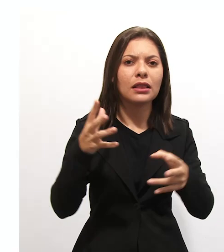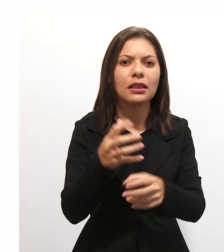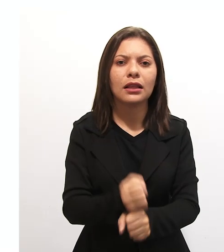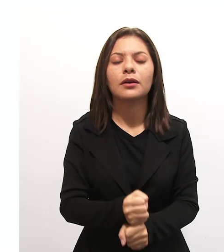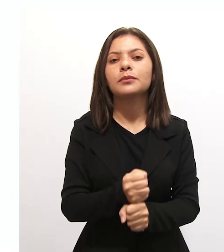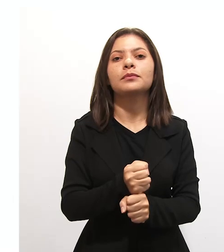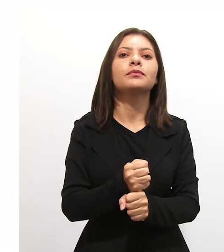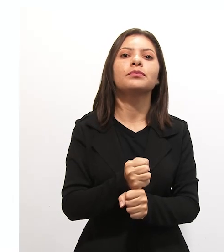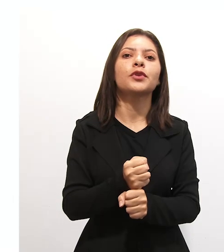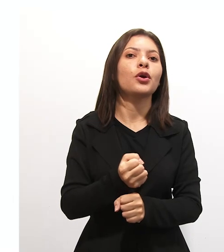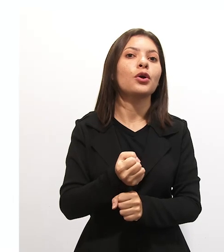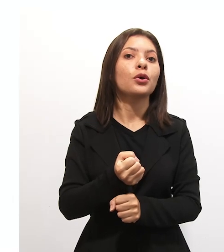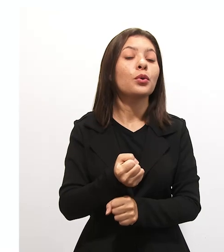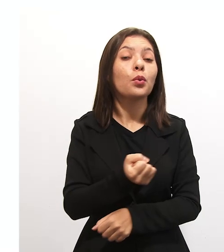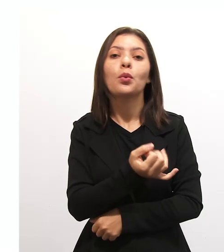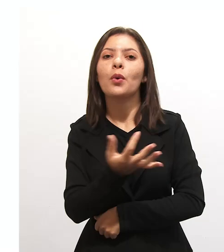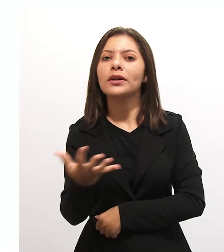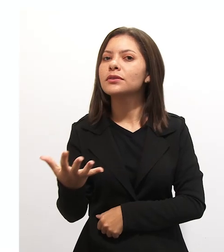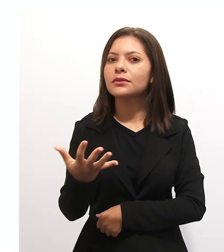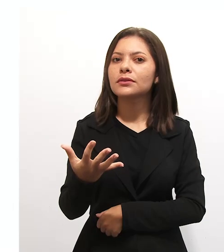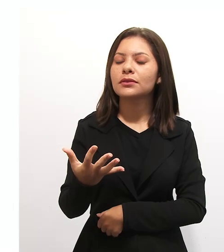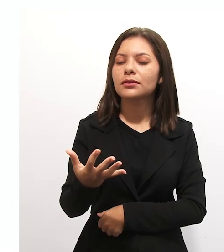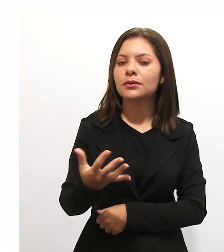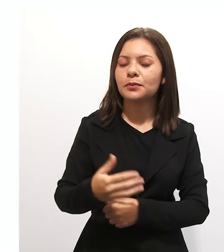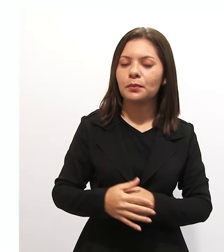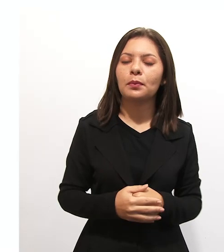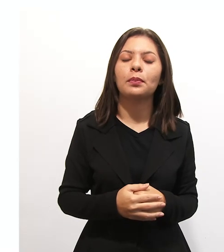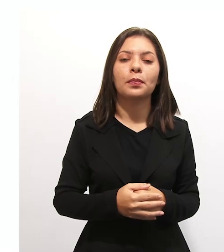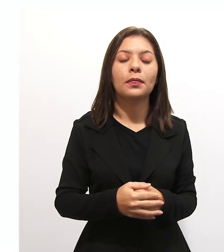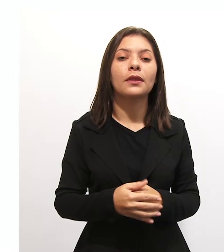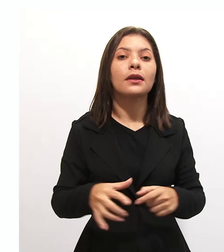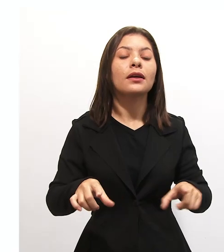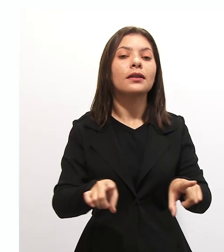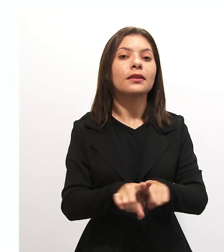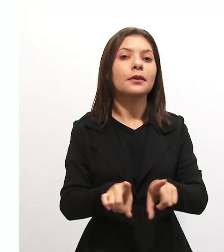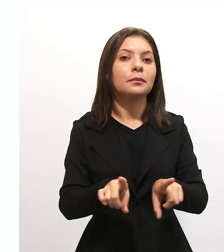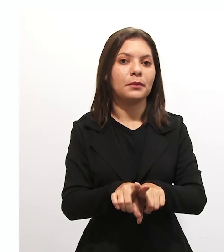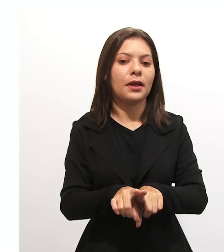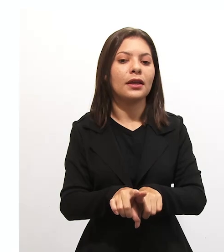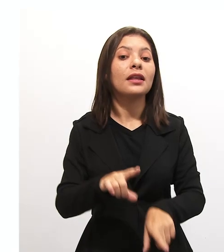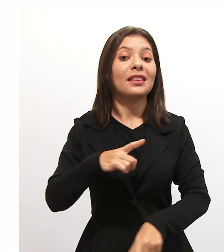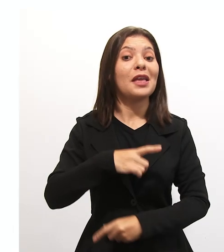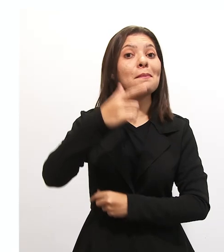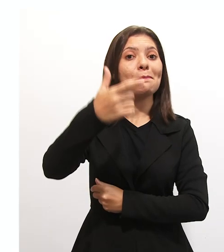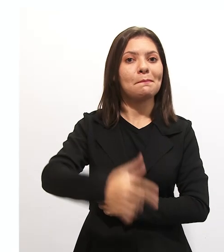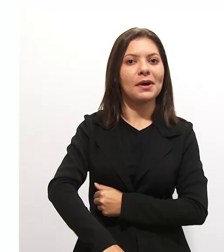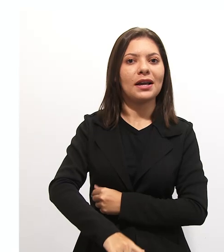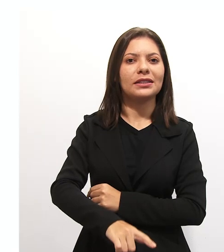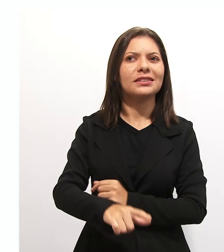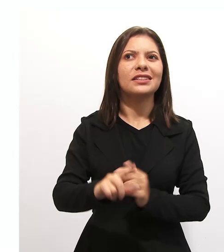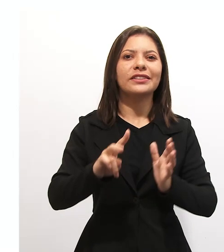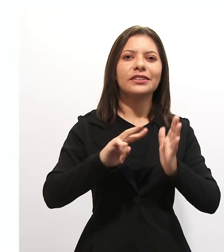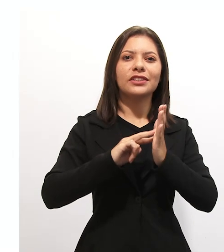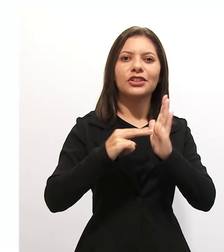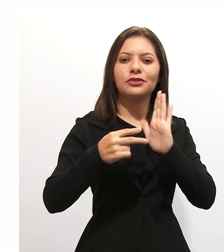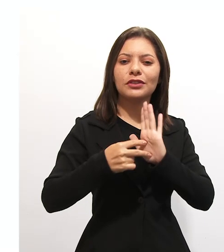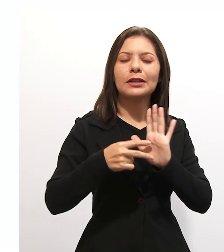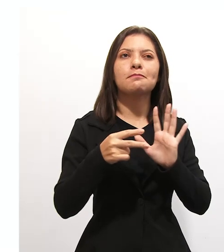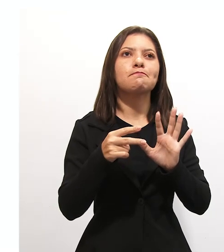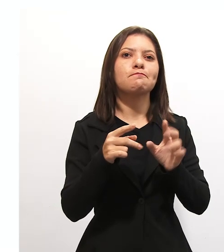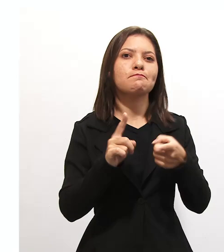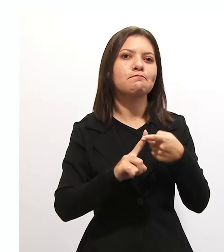não estamos falando apenas de contabilizar gastos. Estamos falando de